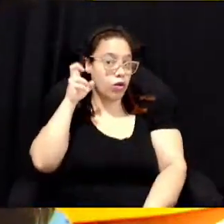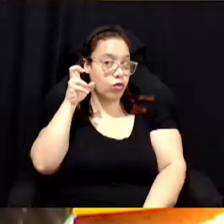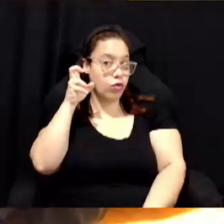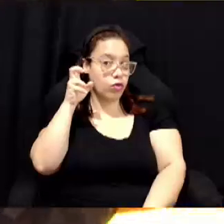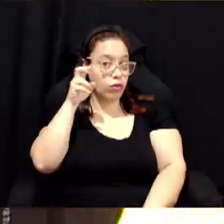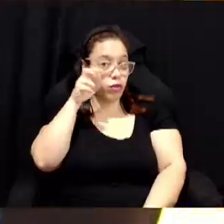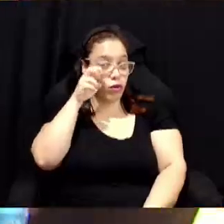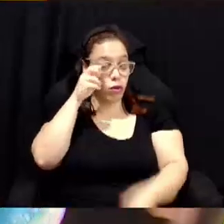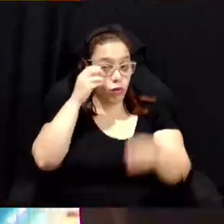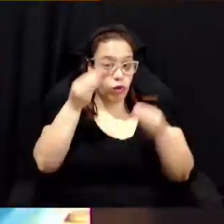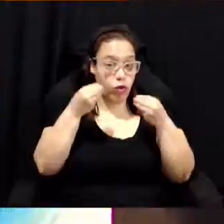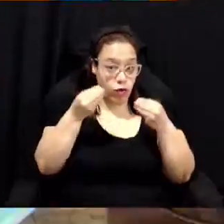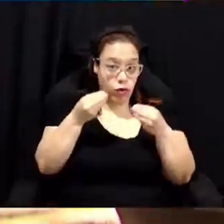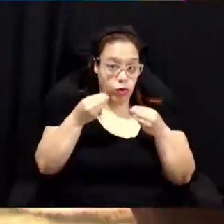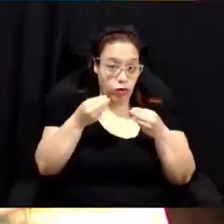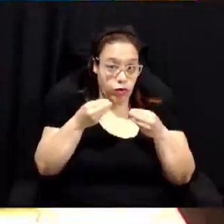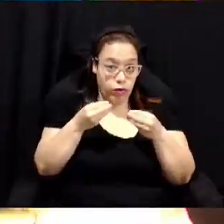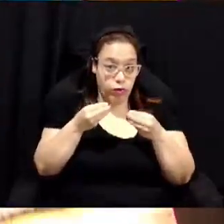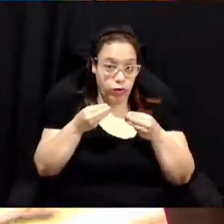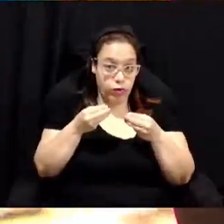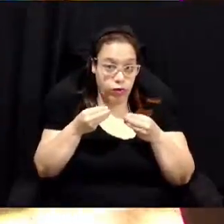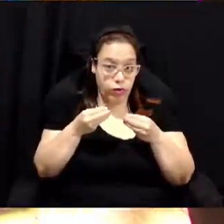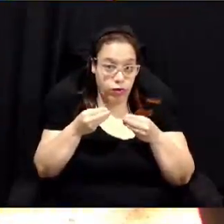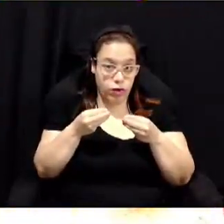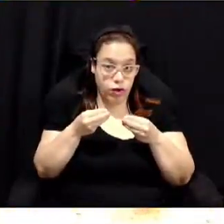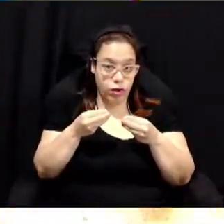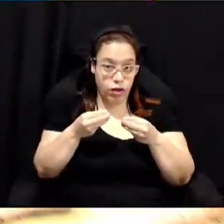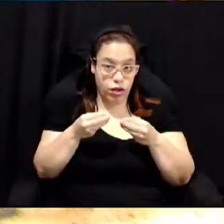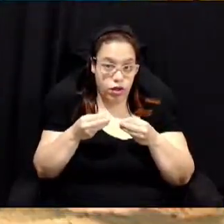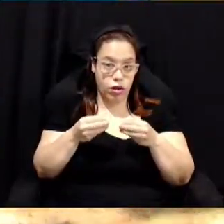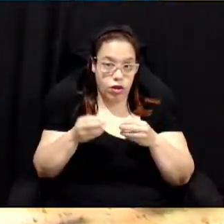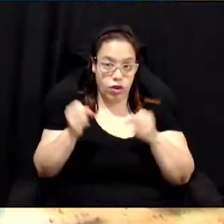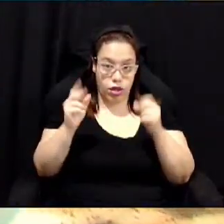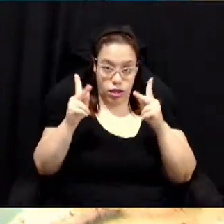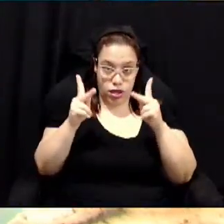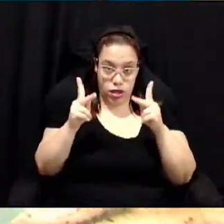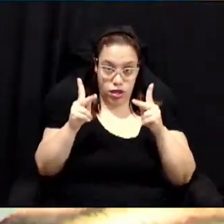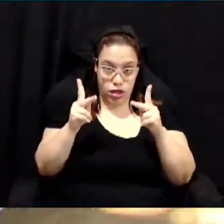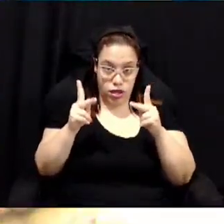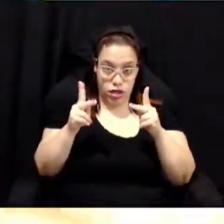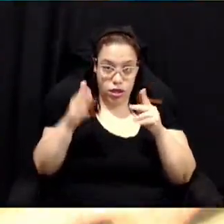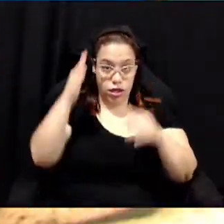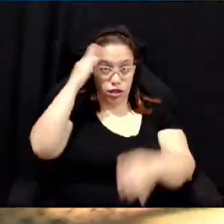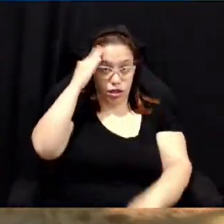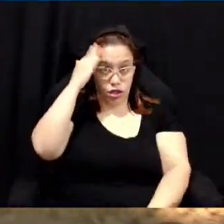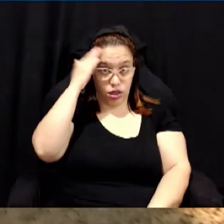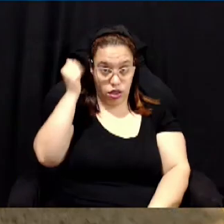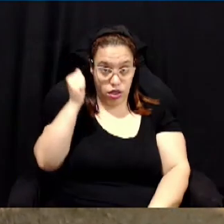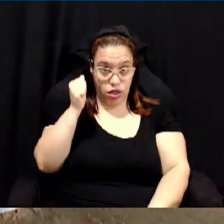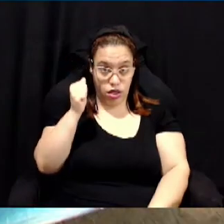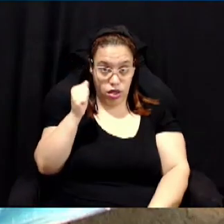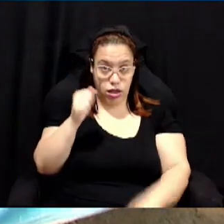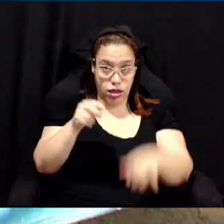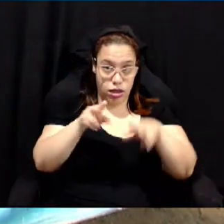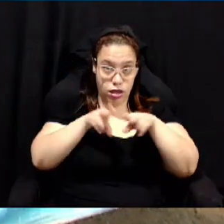Rafa. Primeiro a gente entra no caiaque, tá bom? A gente tem que entender que no caiaque tem alguns fincas-pés, que a gente chama eles para